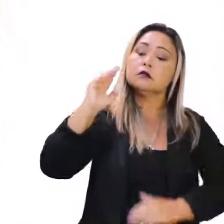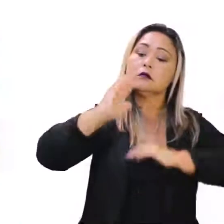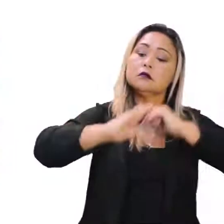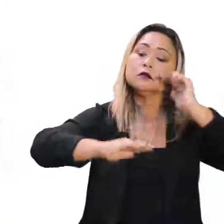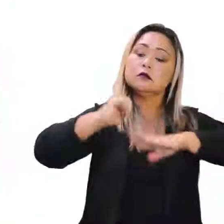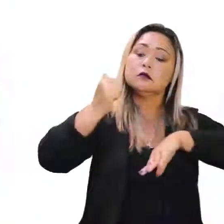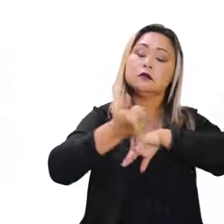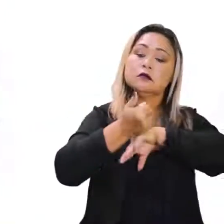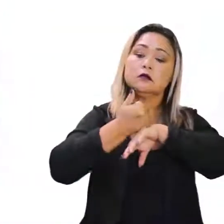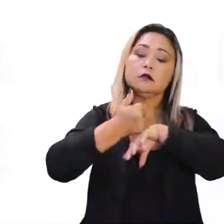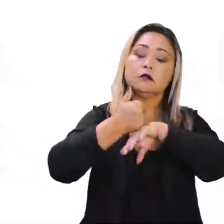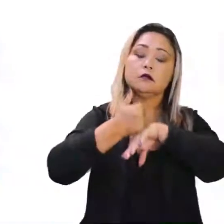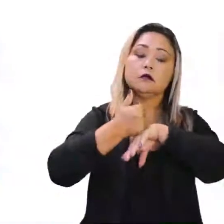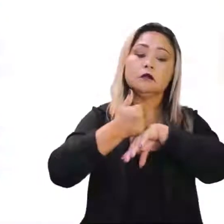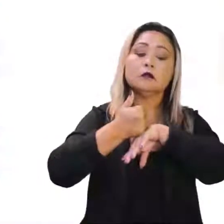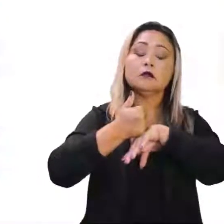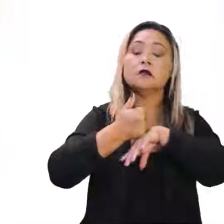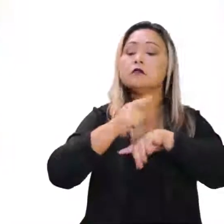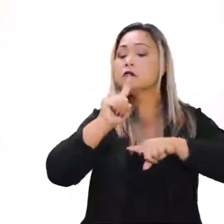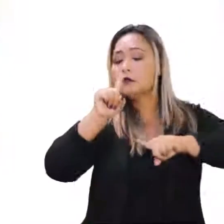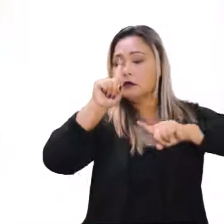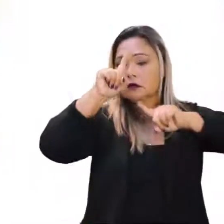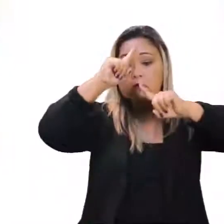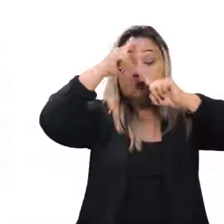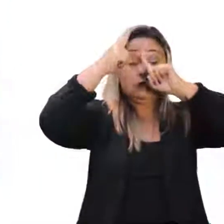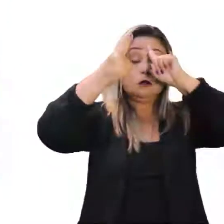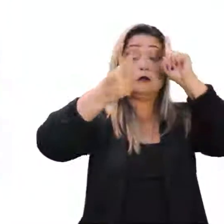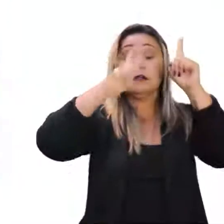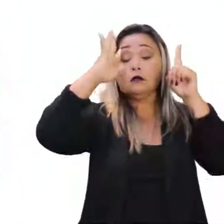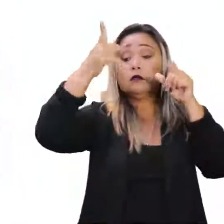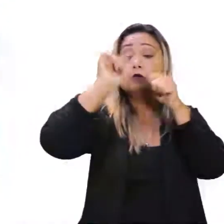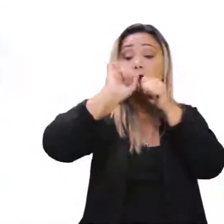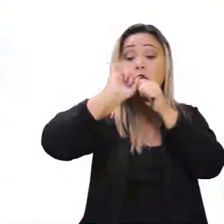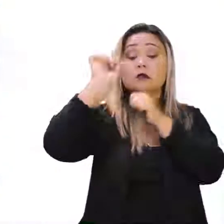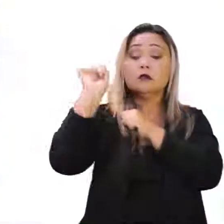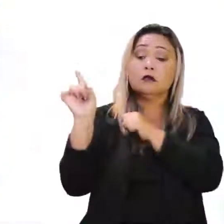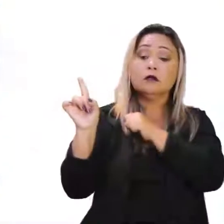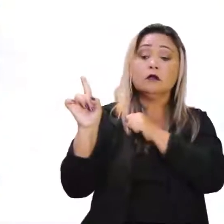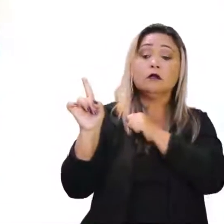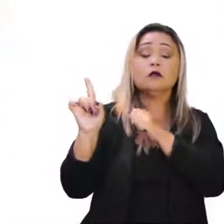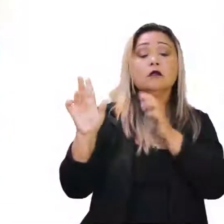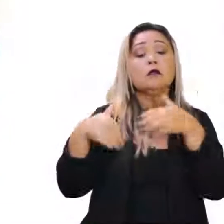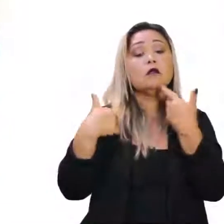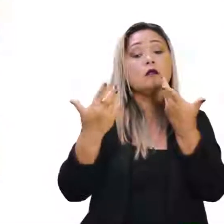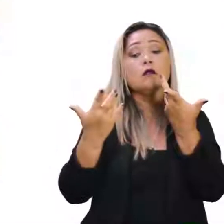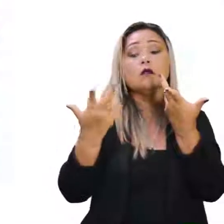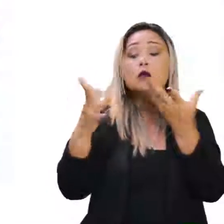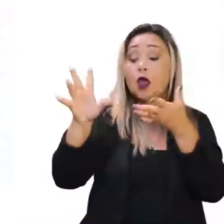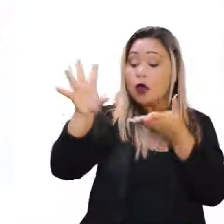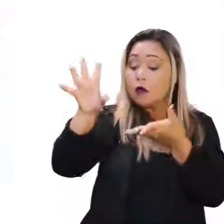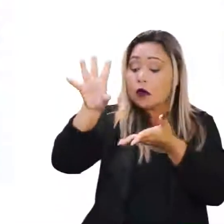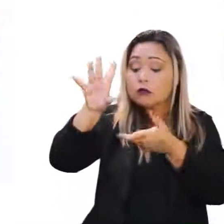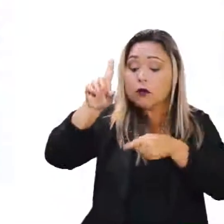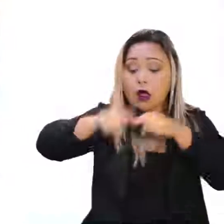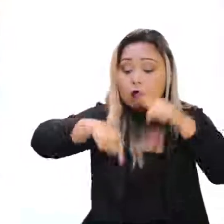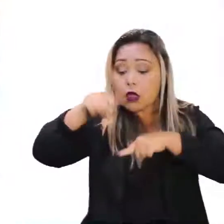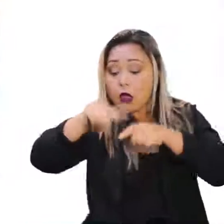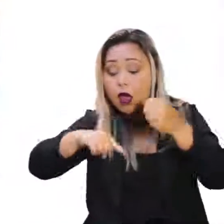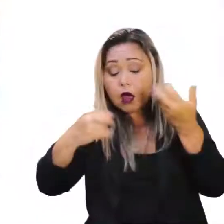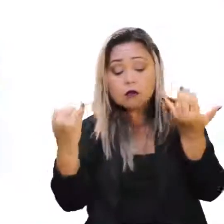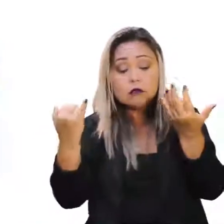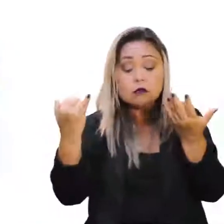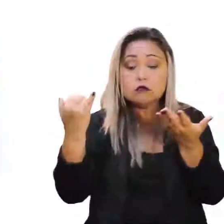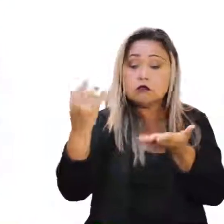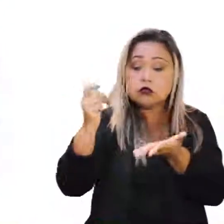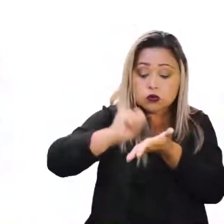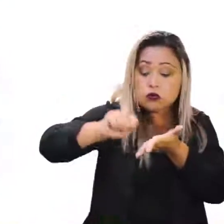teve, né, toda uma criatividade para imaginar esse momento aí, né, professor? Colhendo os materiais, as informações que ele